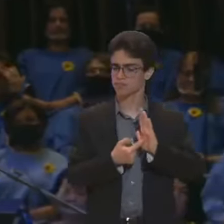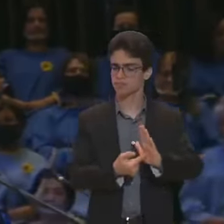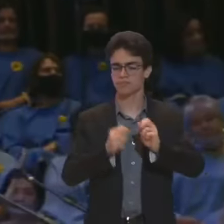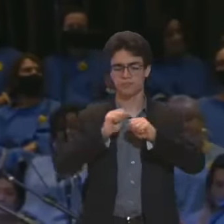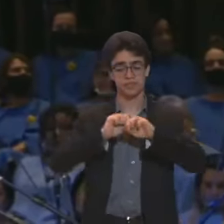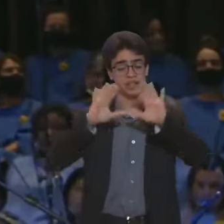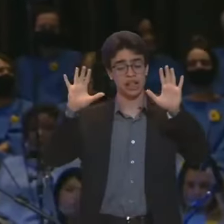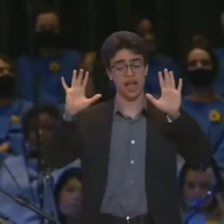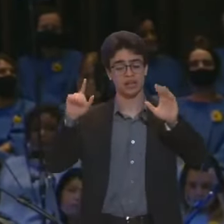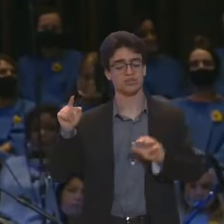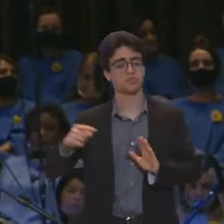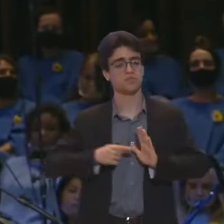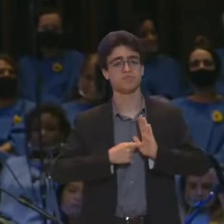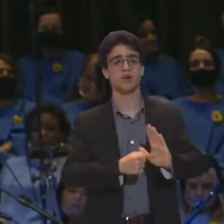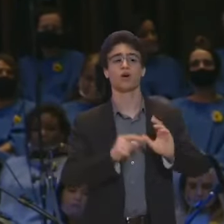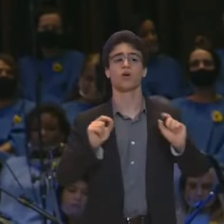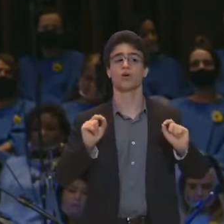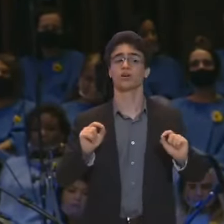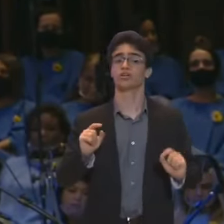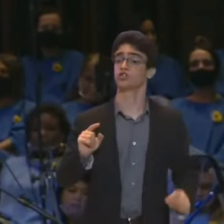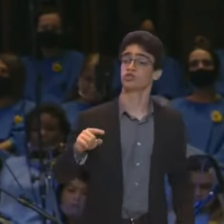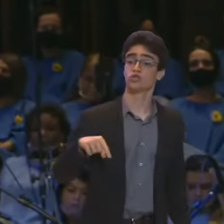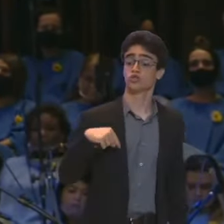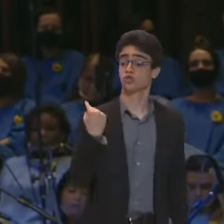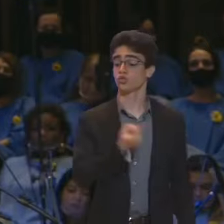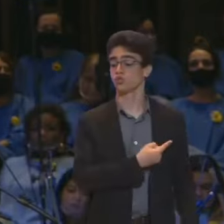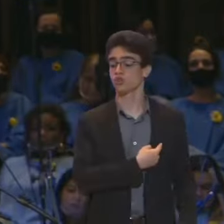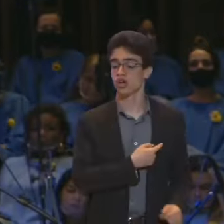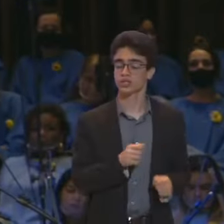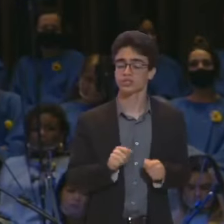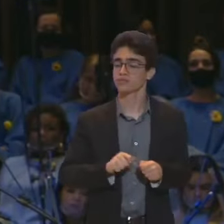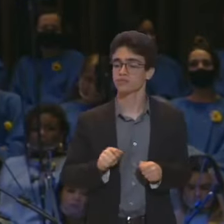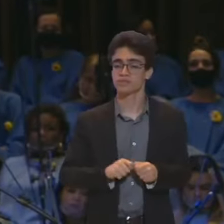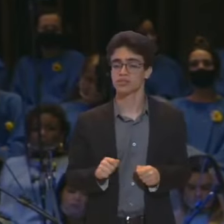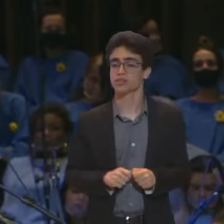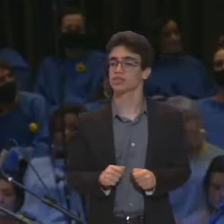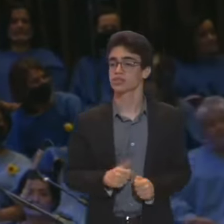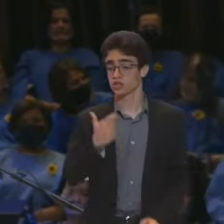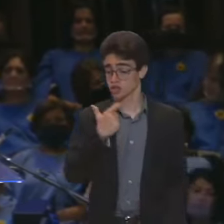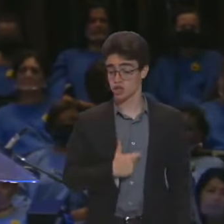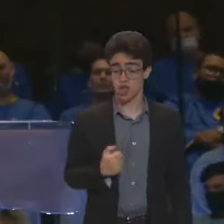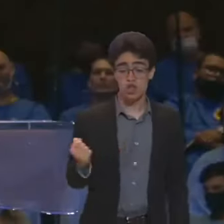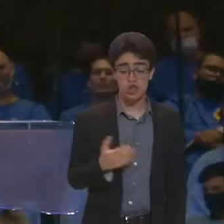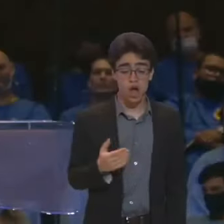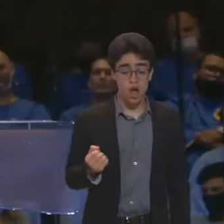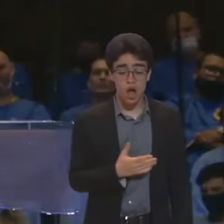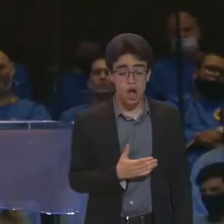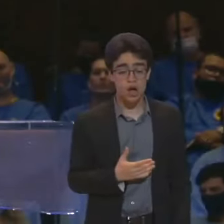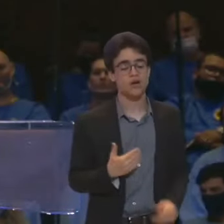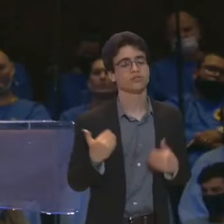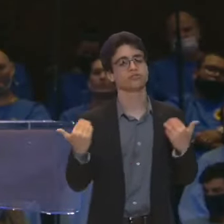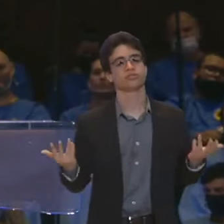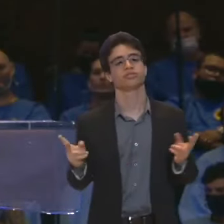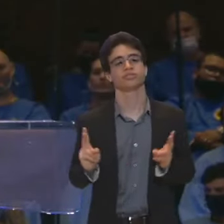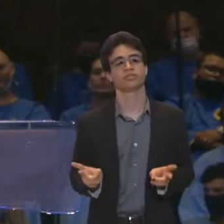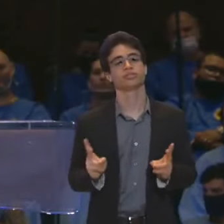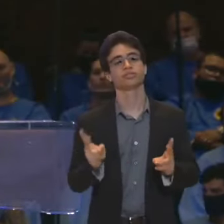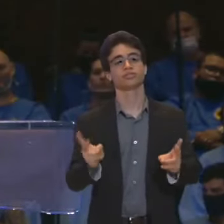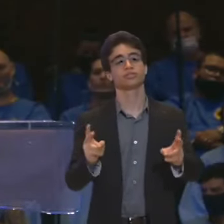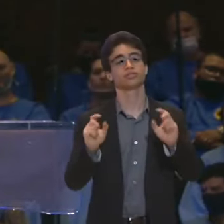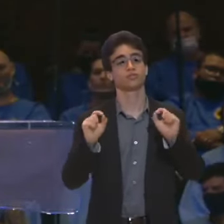clara, nos fala que o que nós podemos fazer como a nova criação de Deus sempre tem a ver